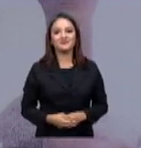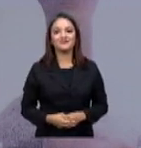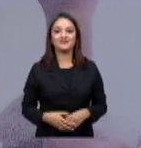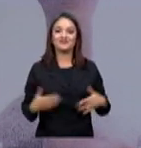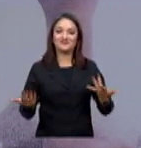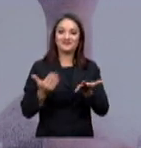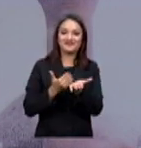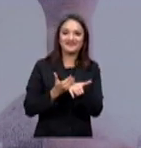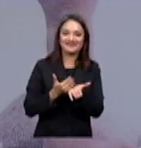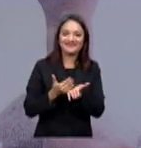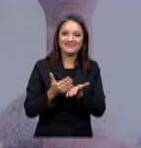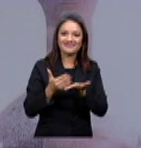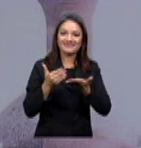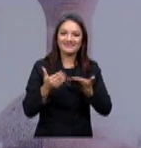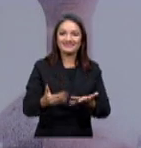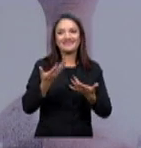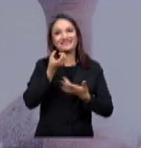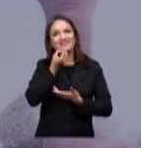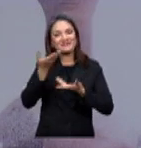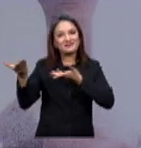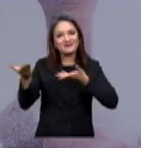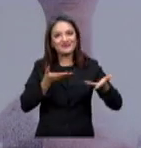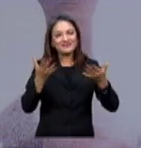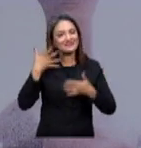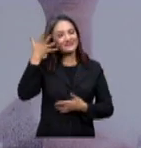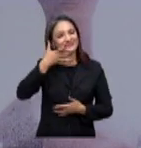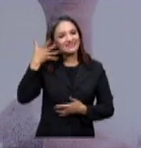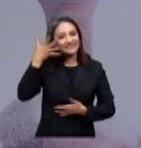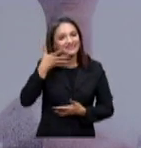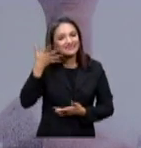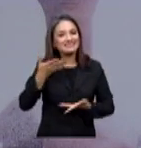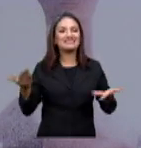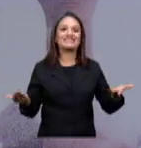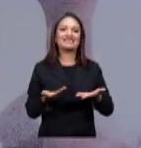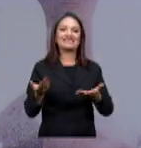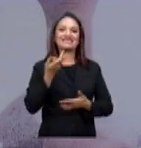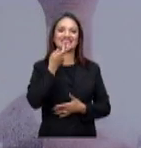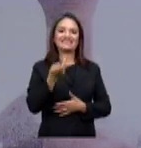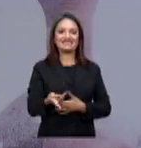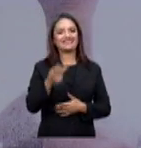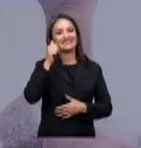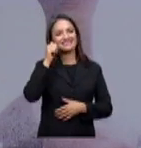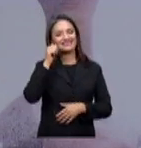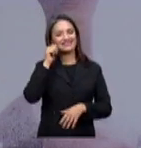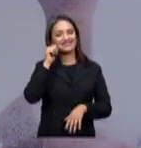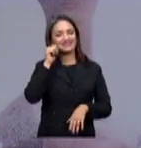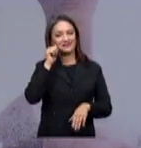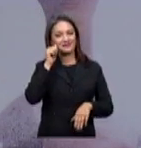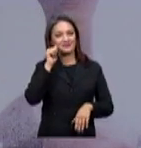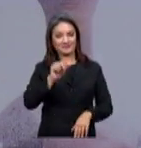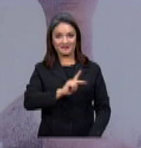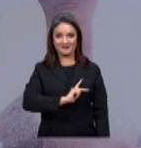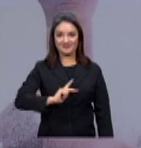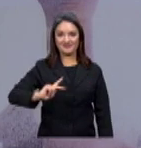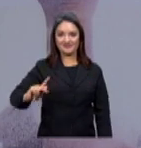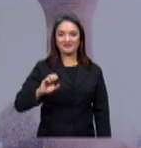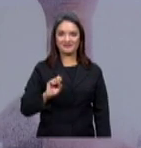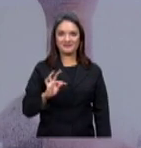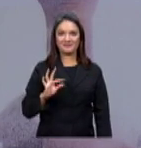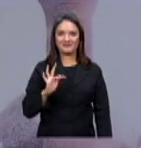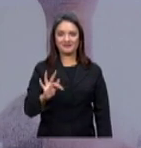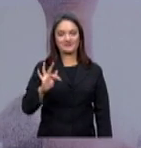dar as boas-vindas então aos palestrantes e aos convidados eu passo agora a palavra a presidente em exercício do supremo